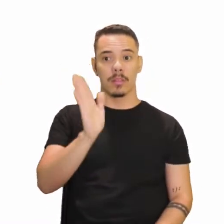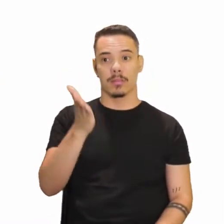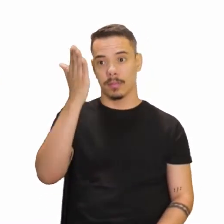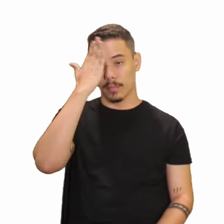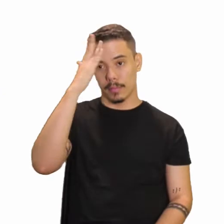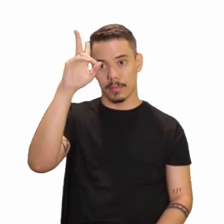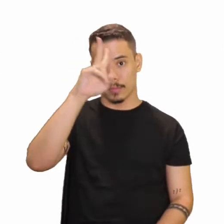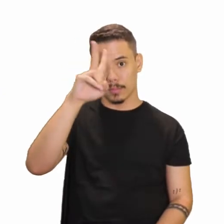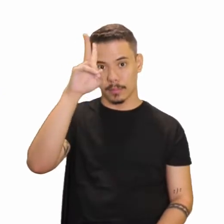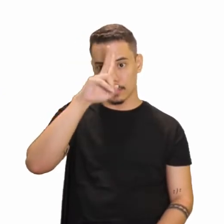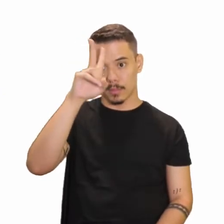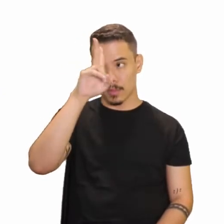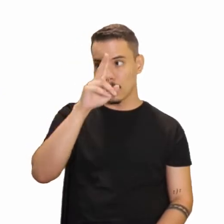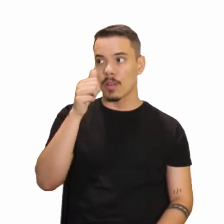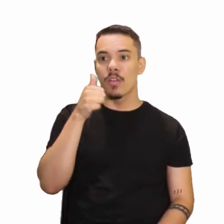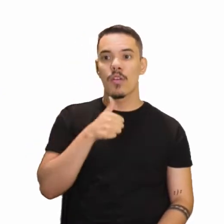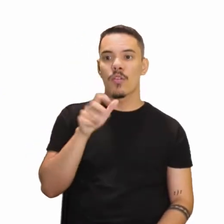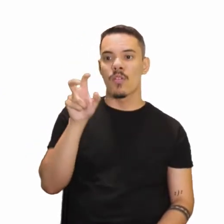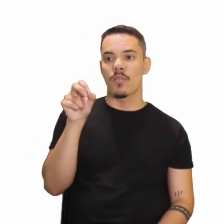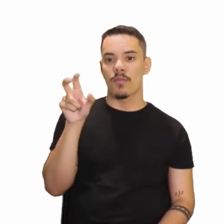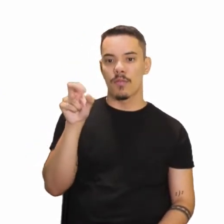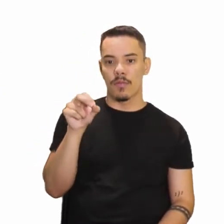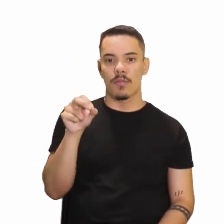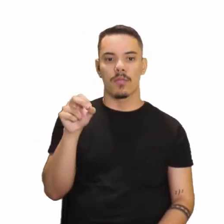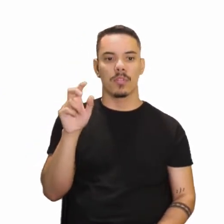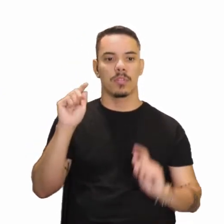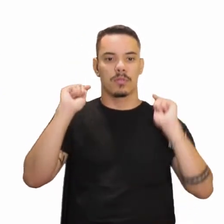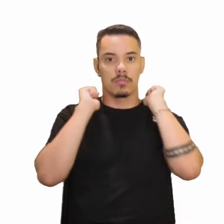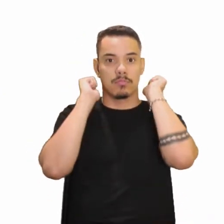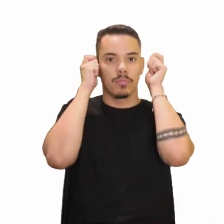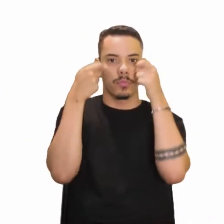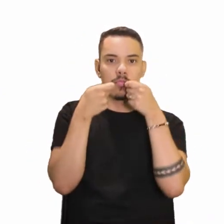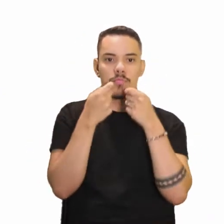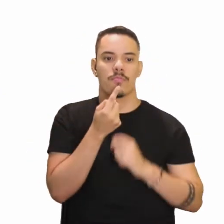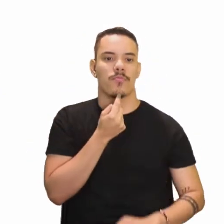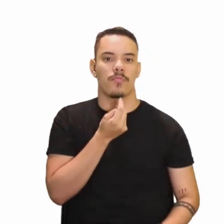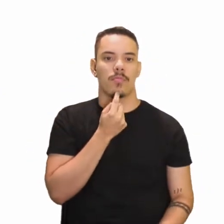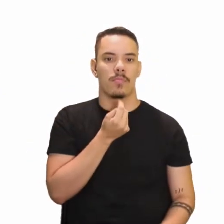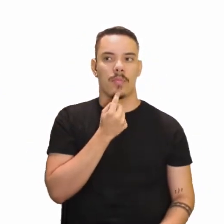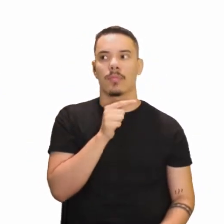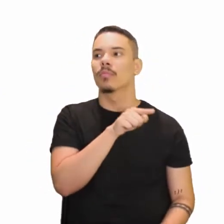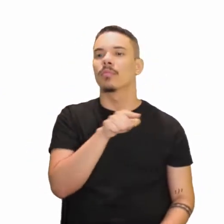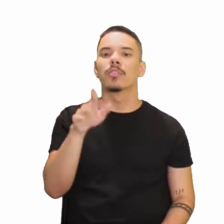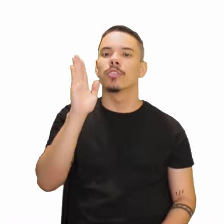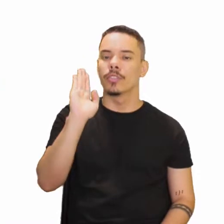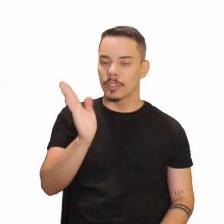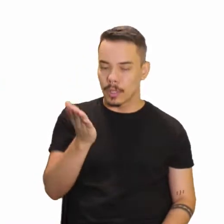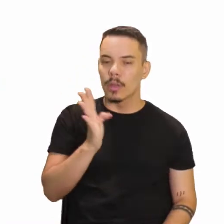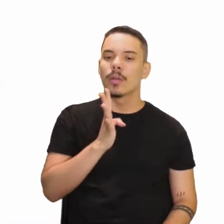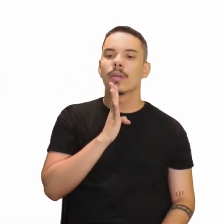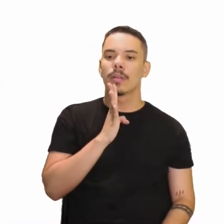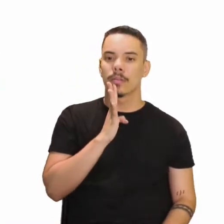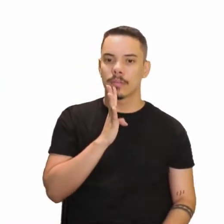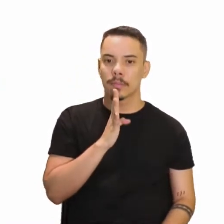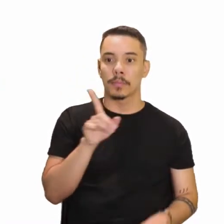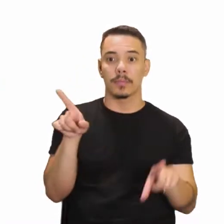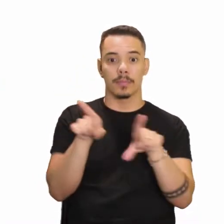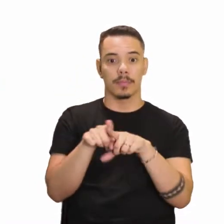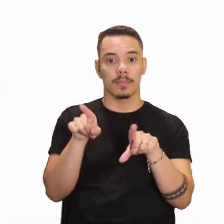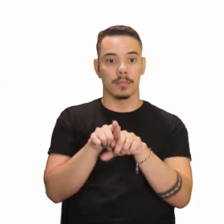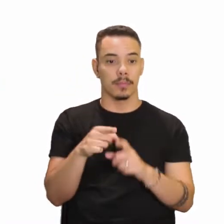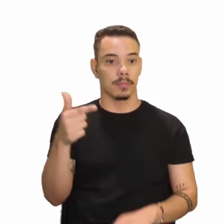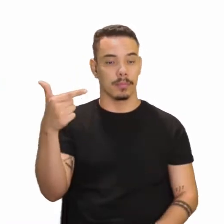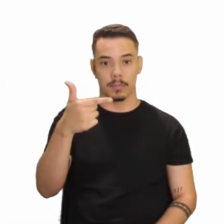a história da vovozinha do chapeuzinho vermelho não é mesmo e na segunda